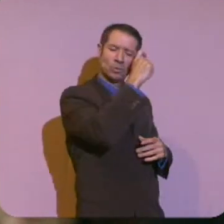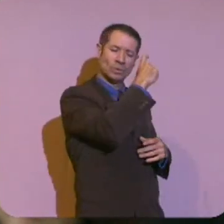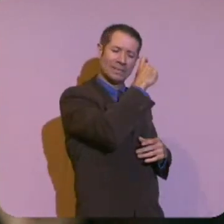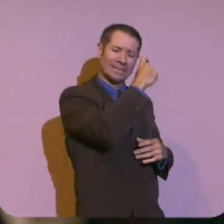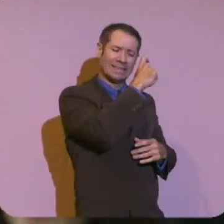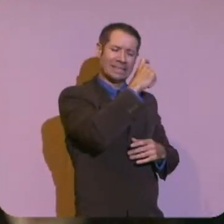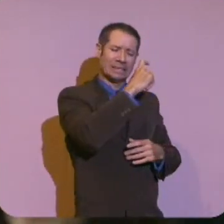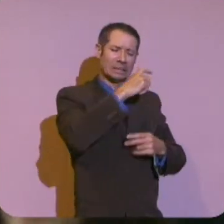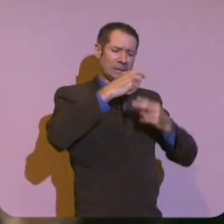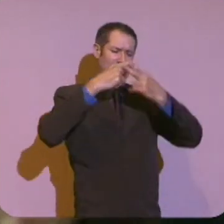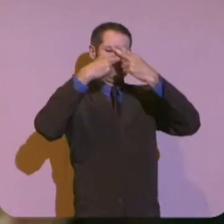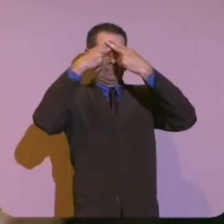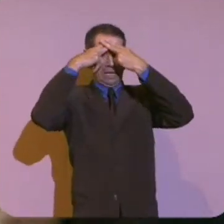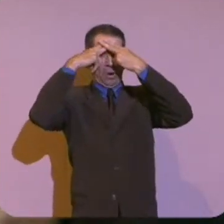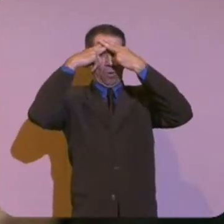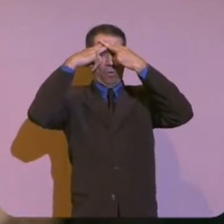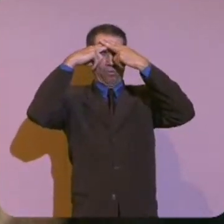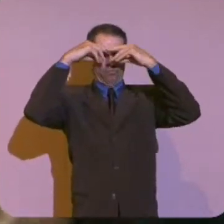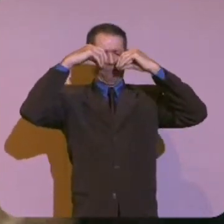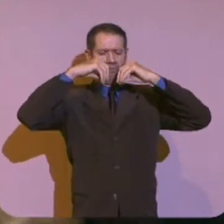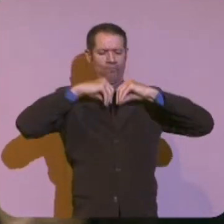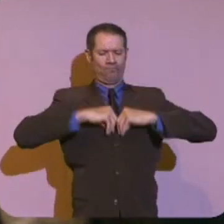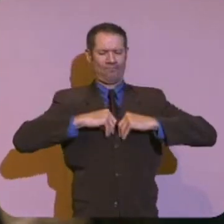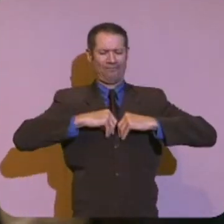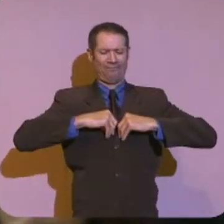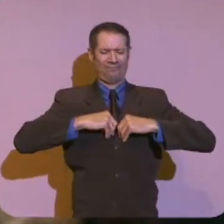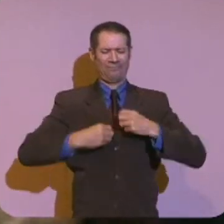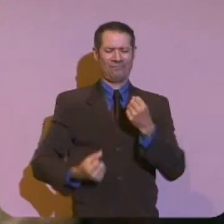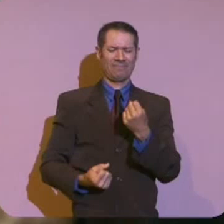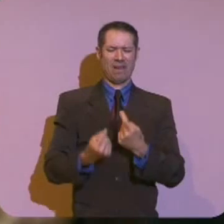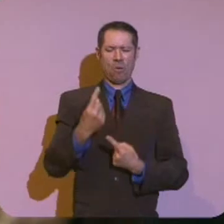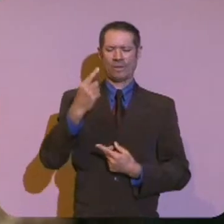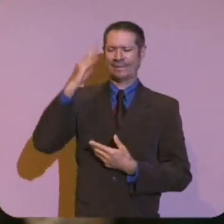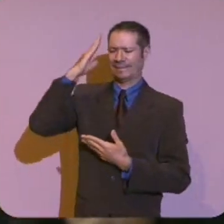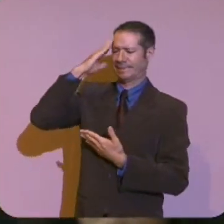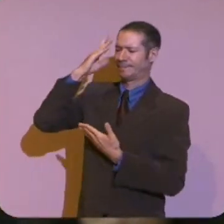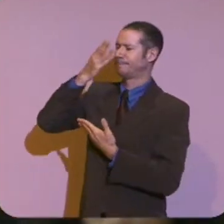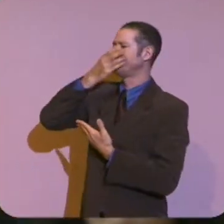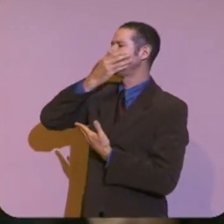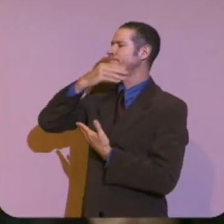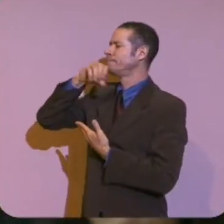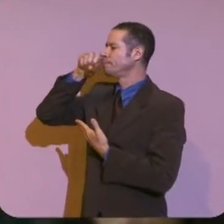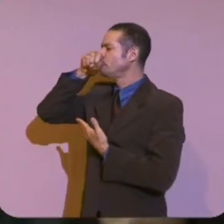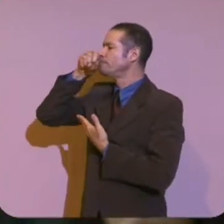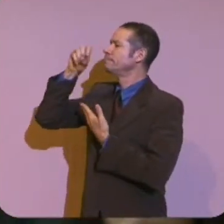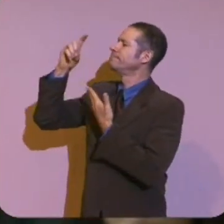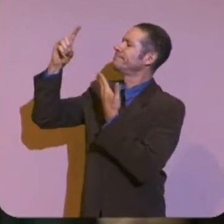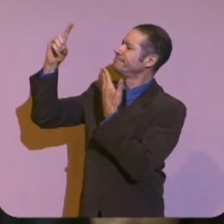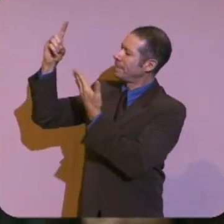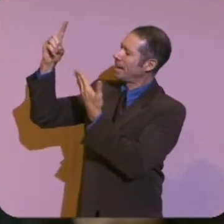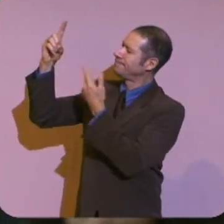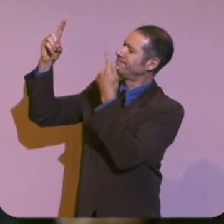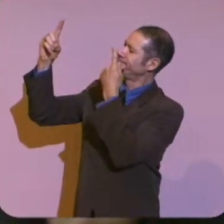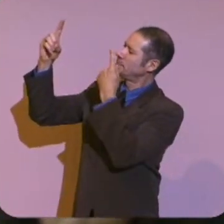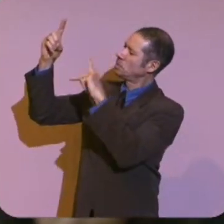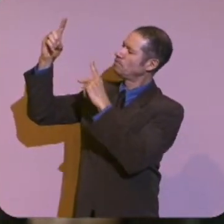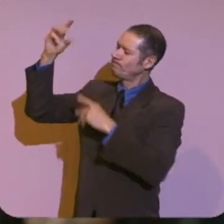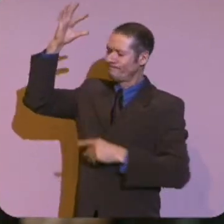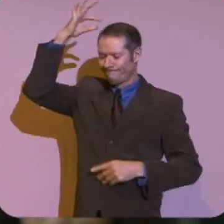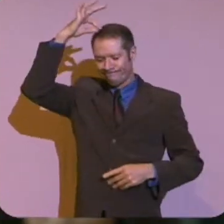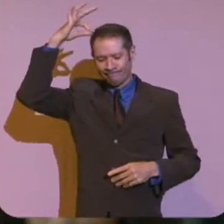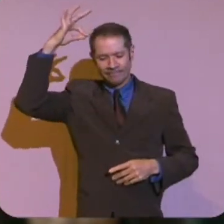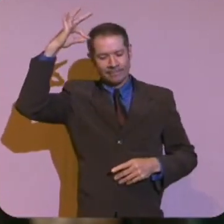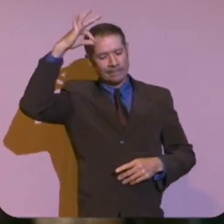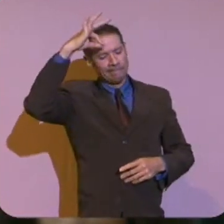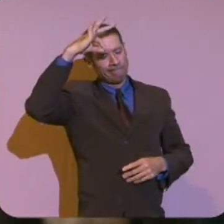os traumas que vão dentro da alma, mas uma coisa eu sei, Pai, que o óleo do Teu Espírito, além de